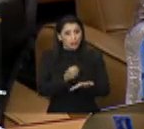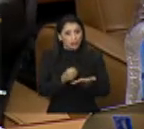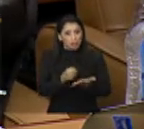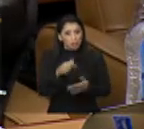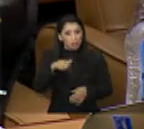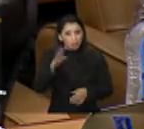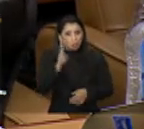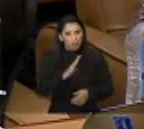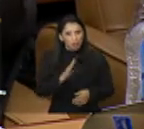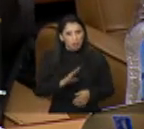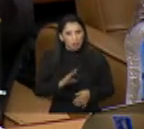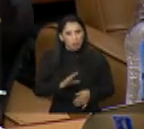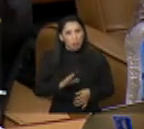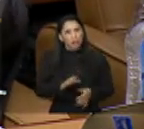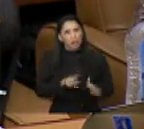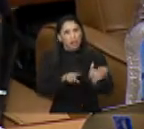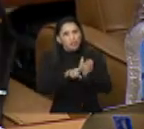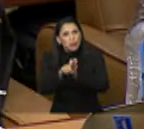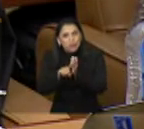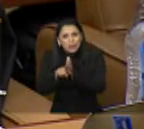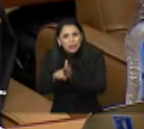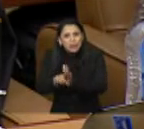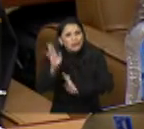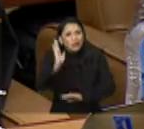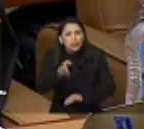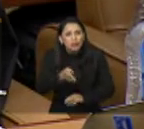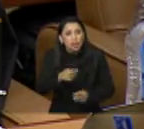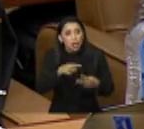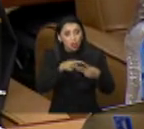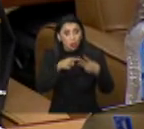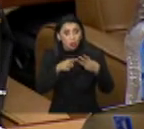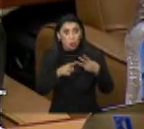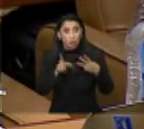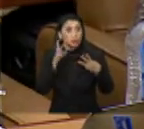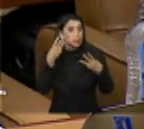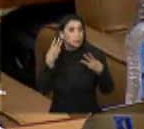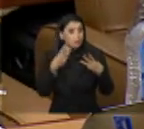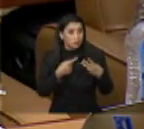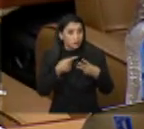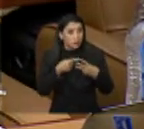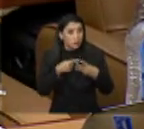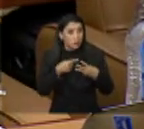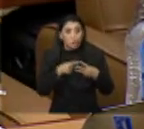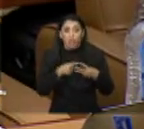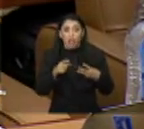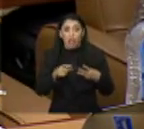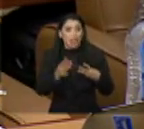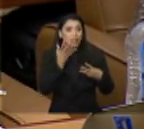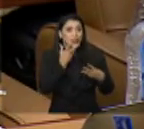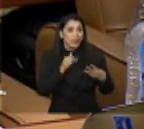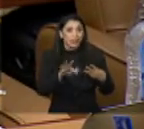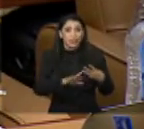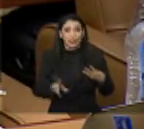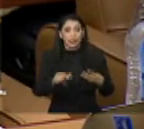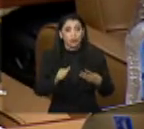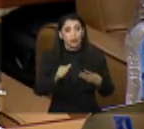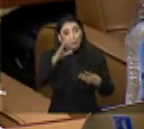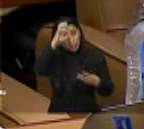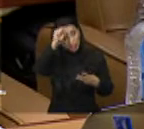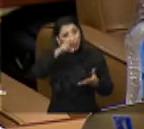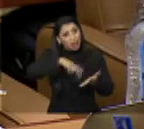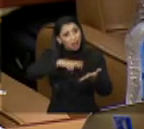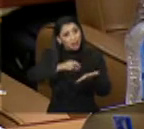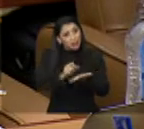bem mapeados e são três grandes problemas não alfabetização da criança na idade certa